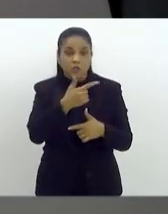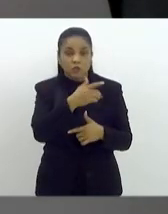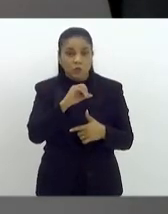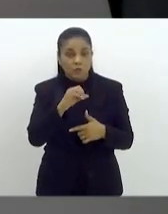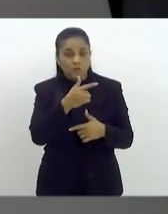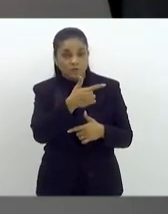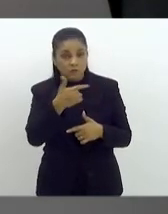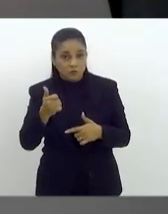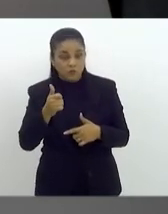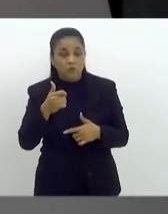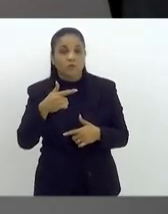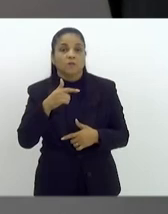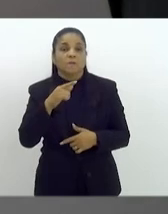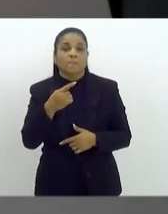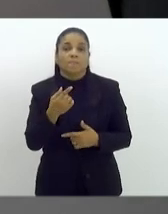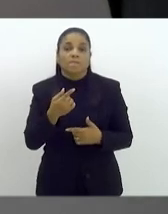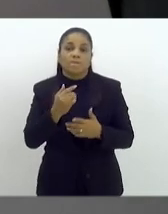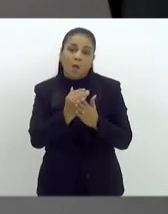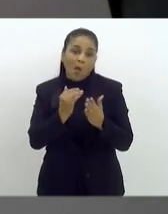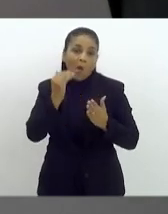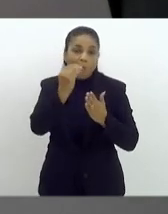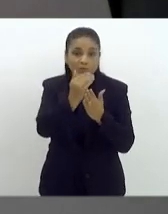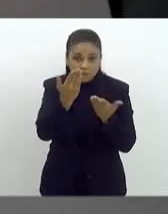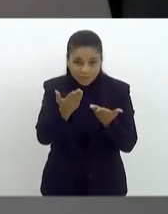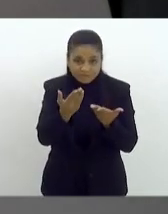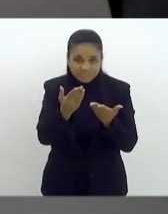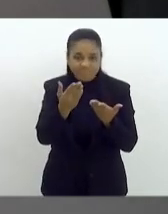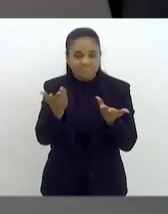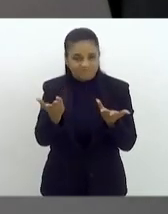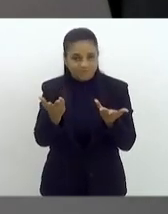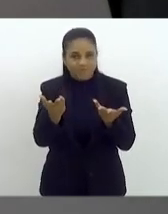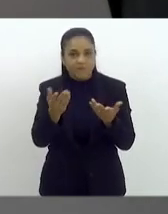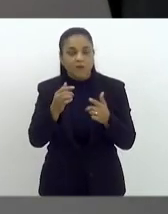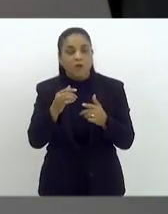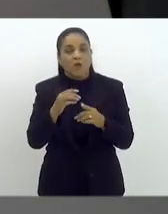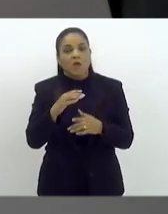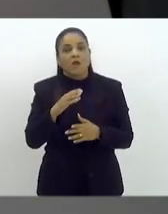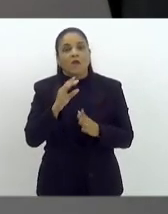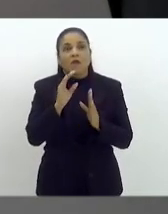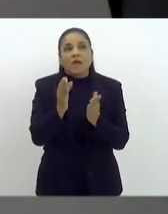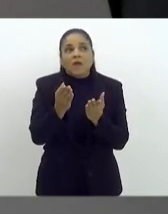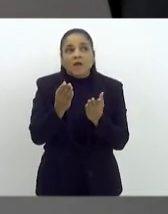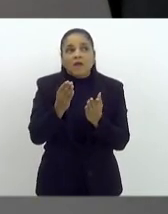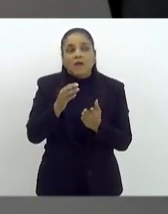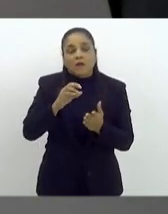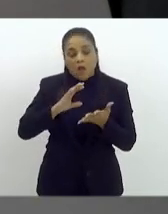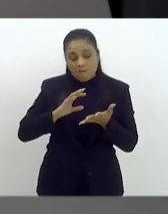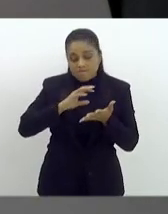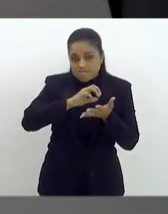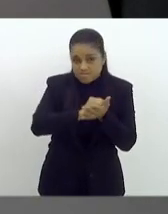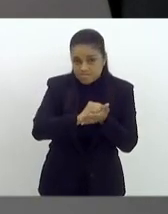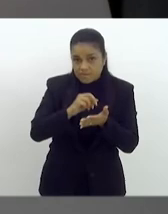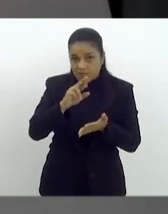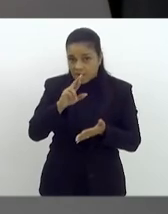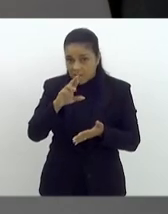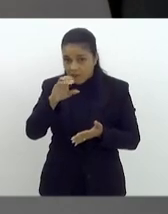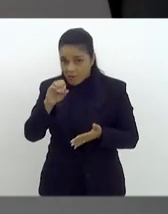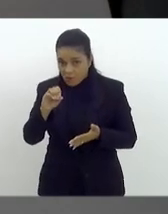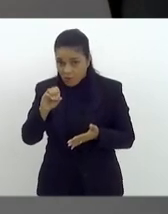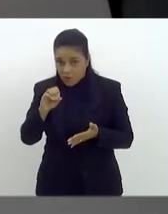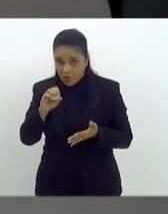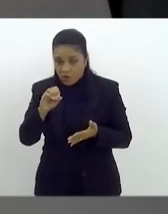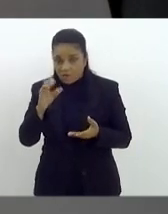isso é como eu posso dizer da mesma forma que o Ro né que os registros de ocorrência são um pequeno